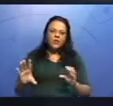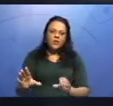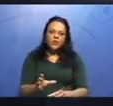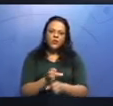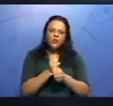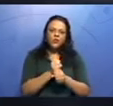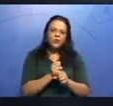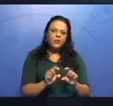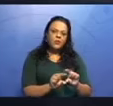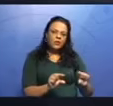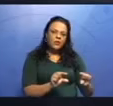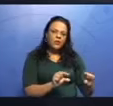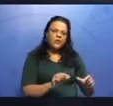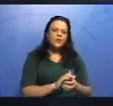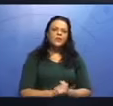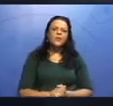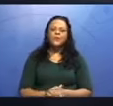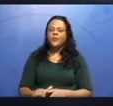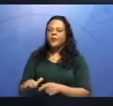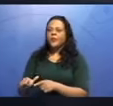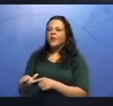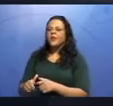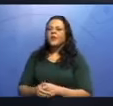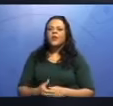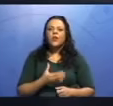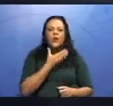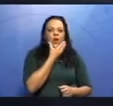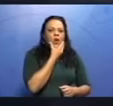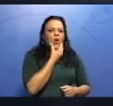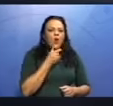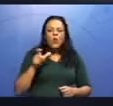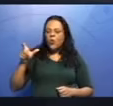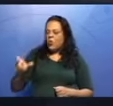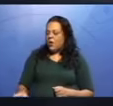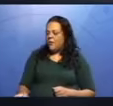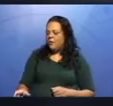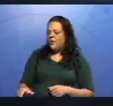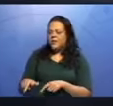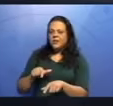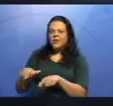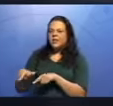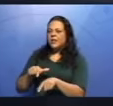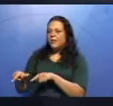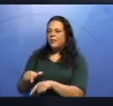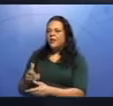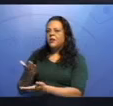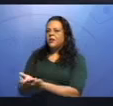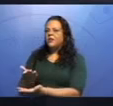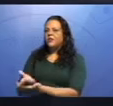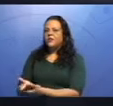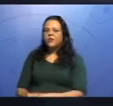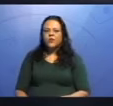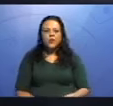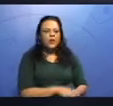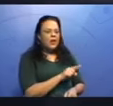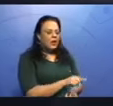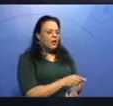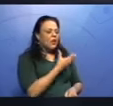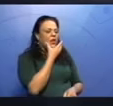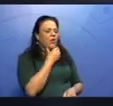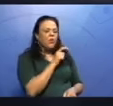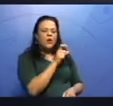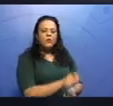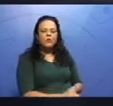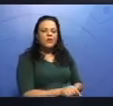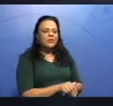O rapaz trabalha e estuda. O rapaz não trabalha nem estuda. O próprio nome da conjunção aditiva, que é o que eu